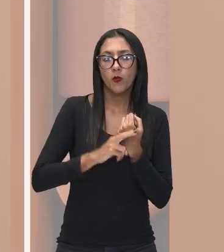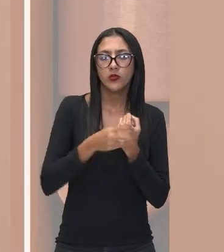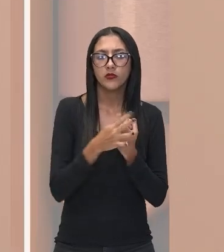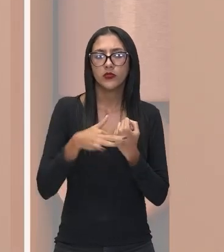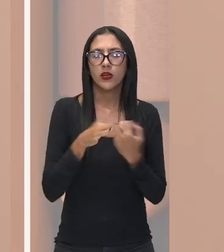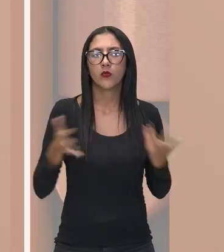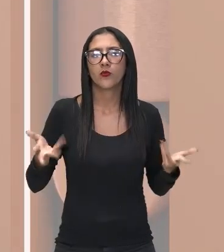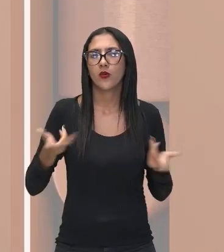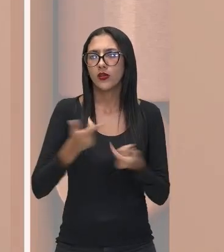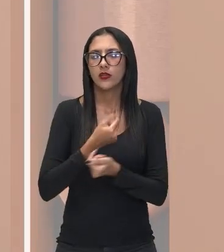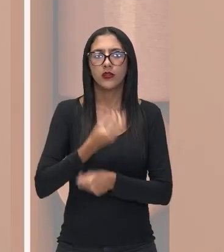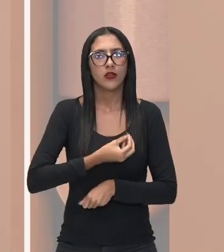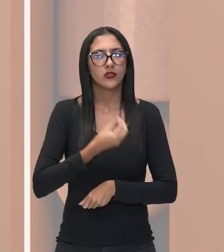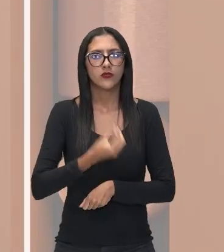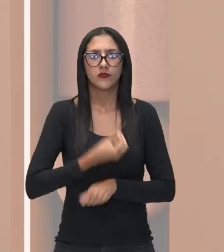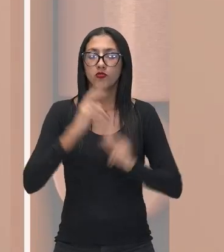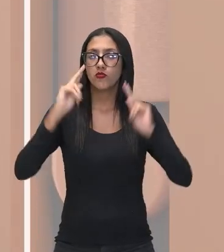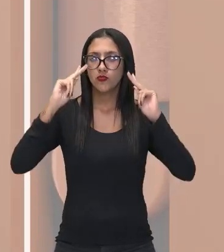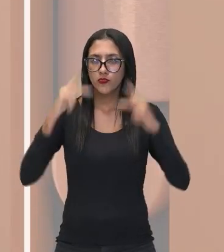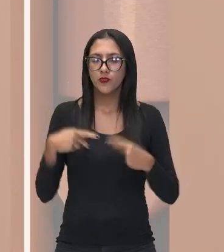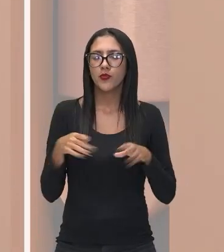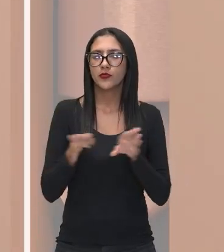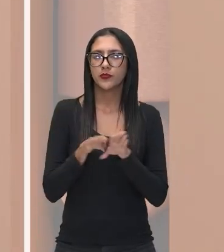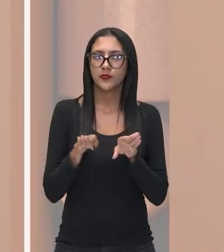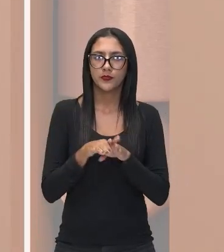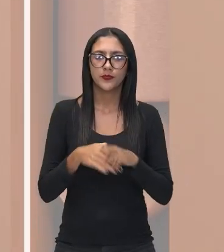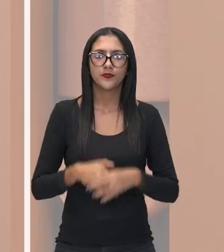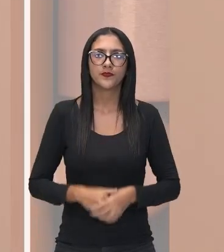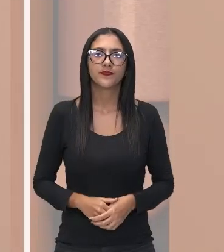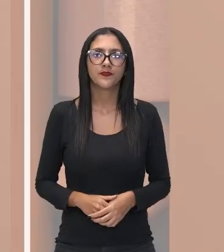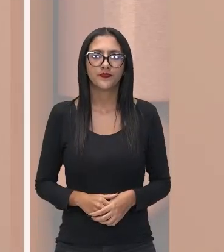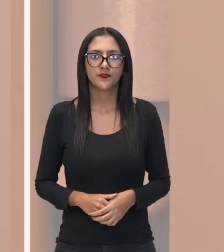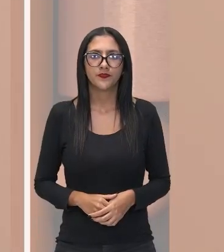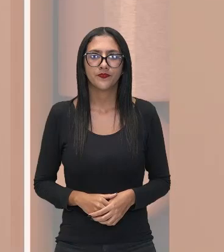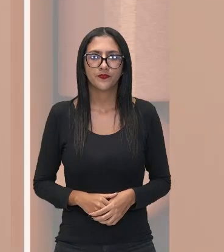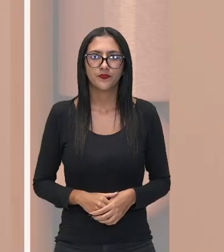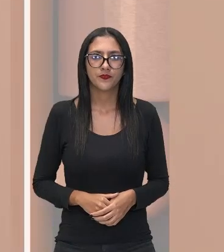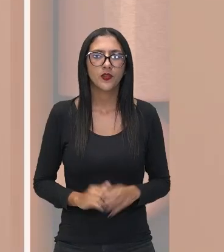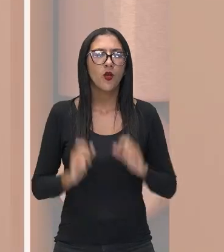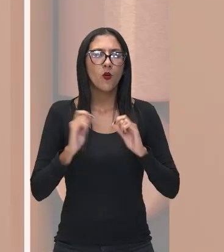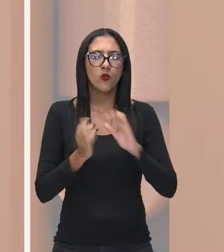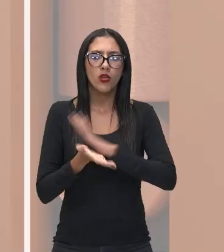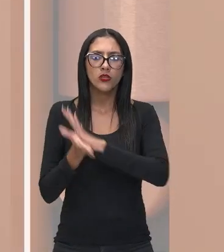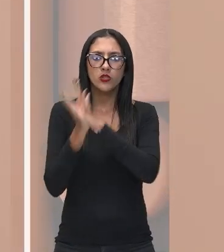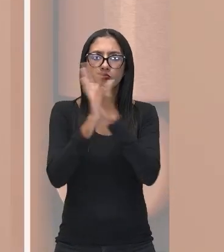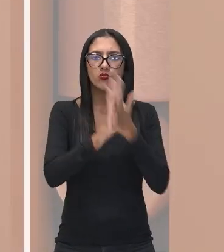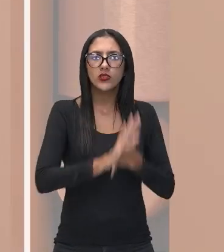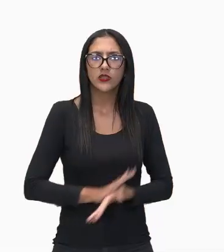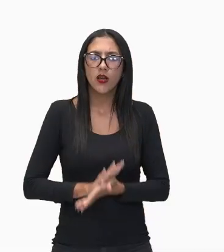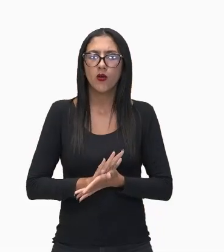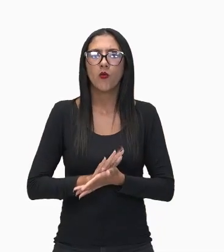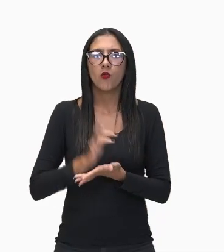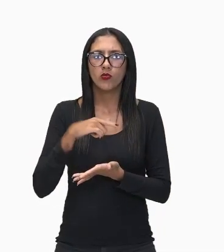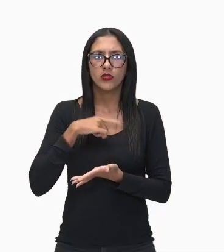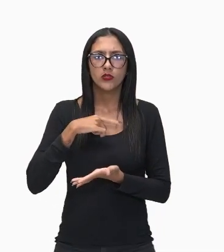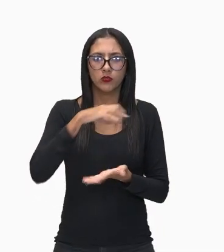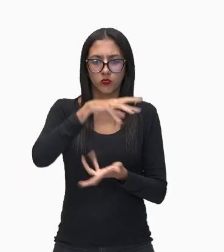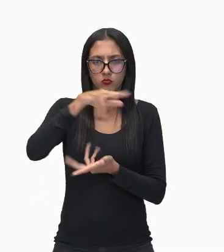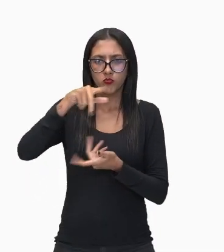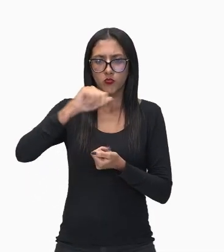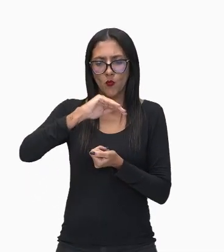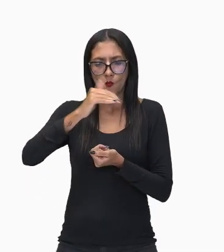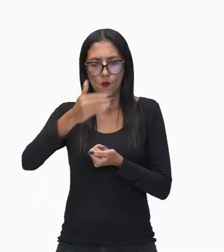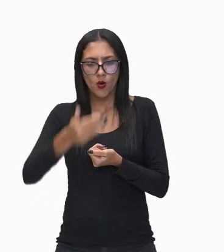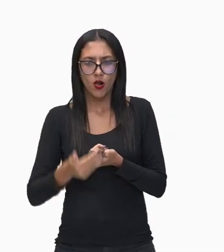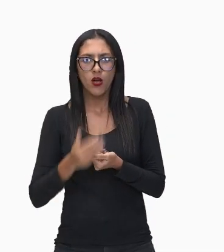humanos também aqui no nosso planeta. E nós estamos falando da destruição da camada de ozônio. A destruição da camada